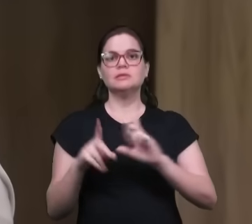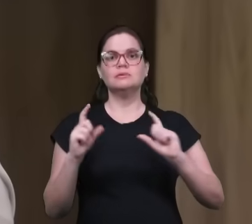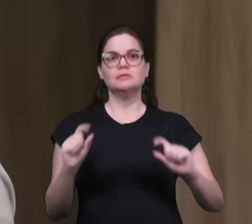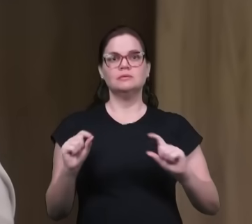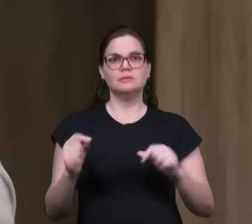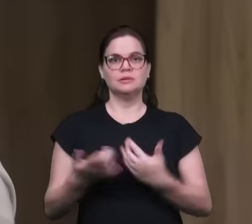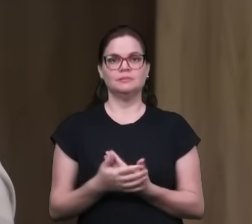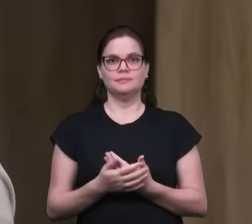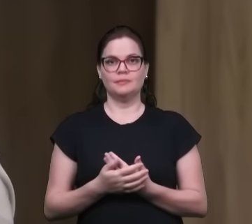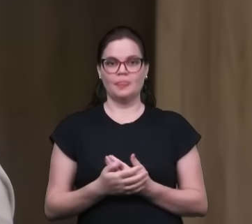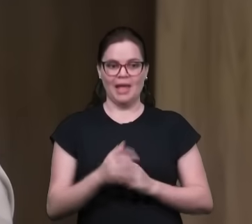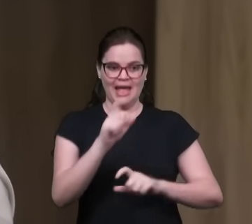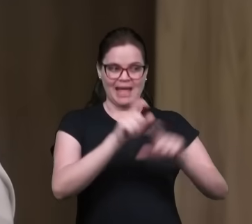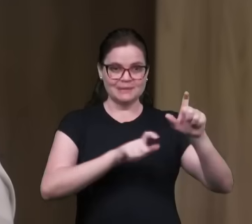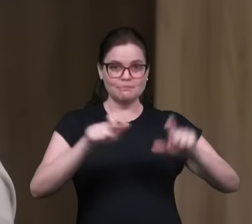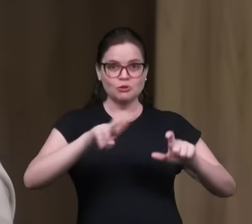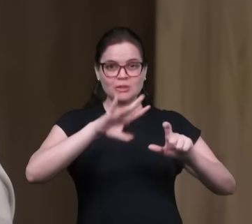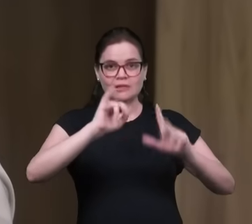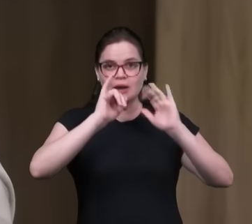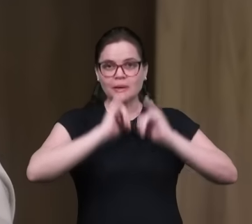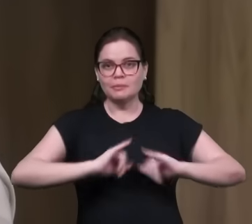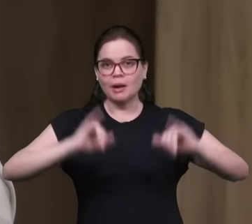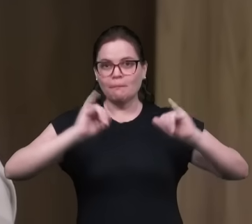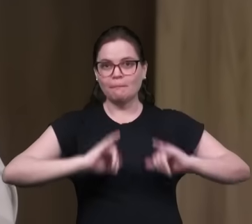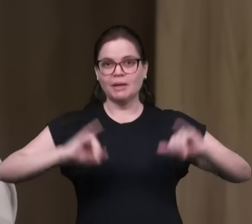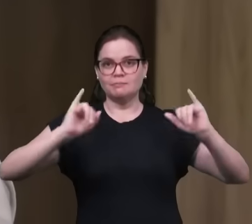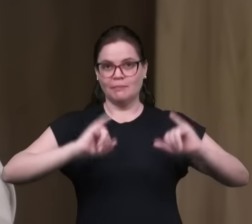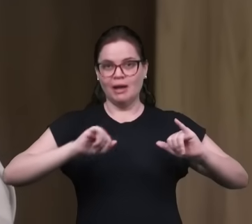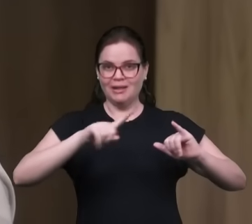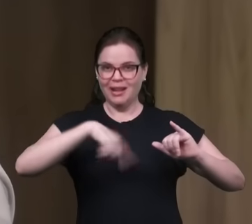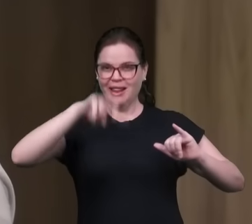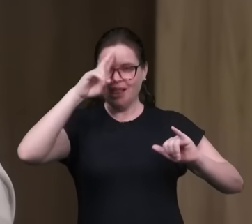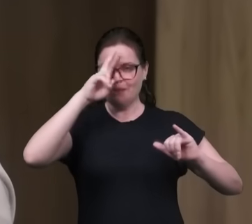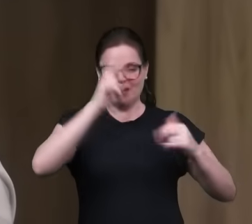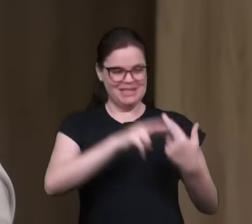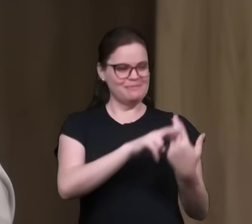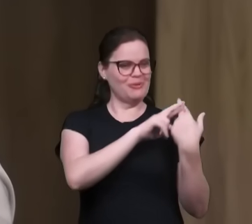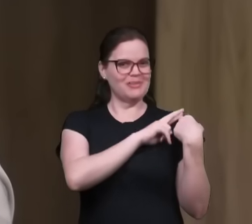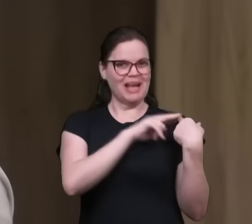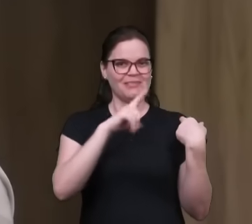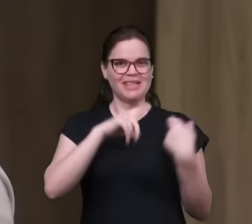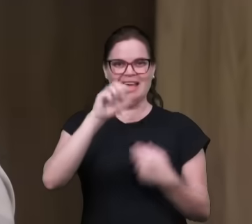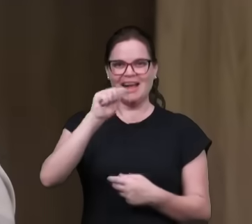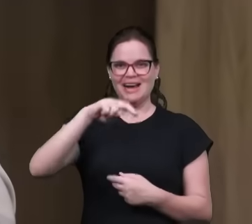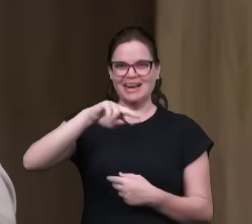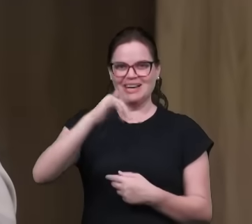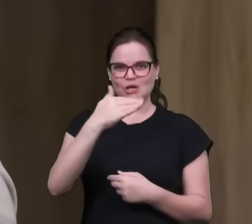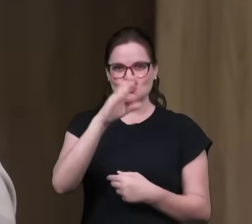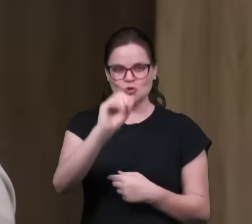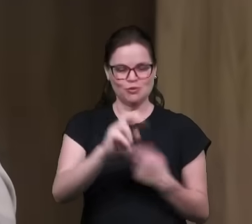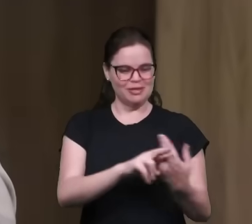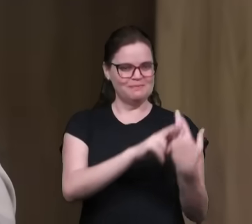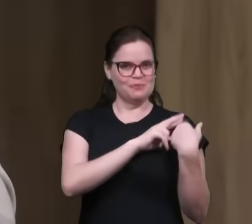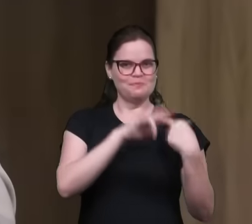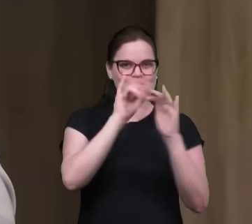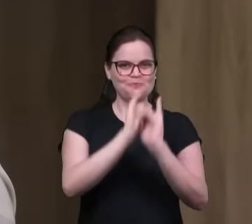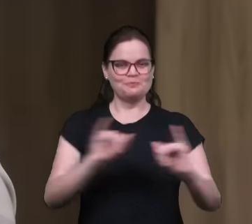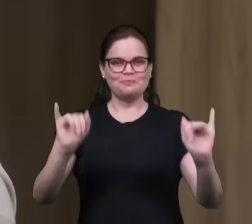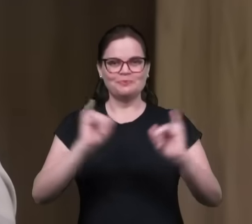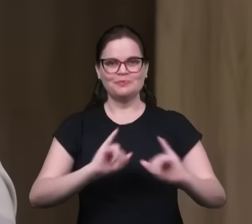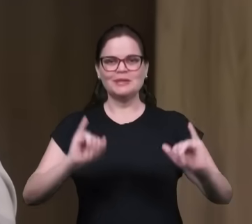os anunciantes, os mensageiros, os anjos da igreja, que são os anunciantes, aqueles que apregou o